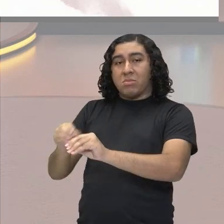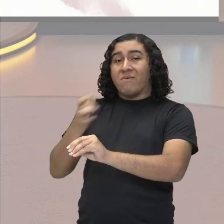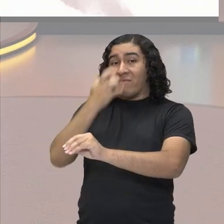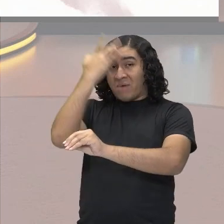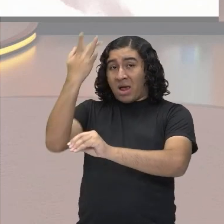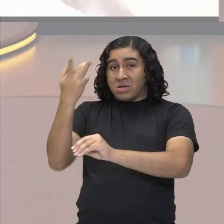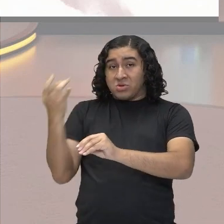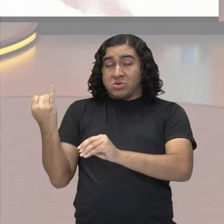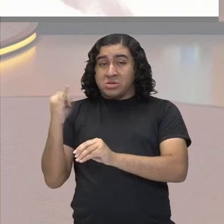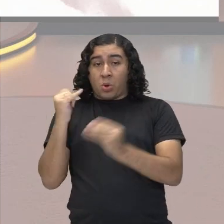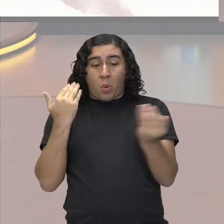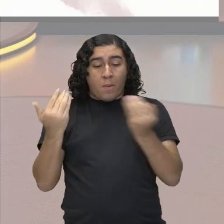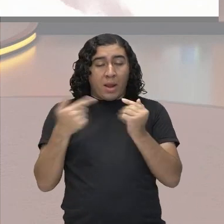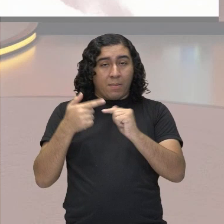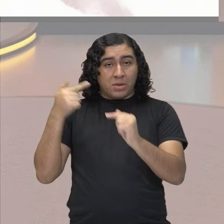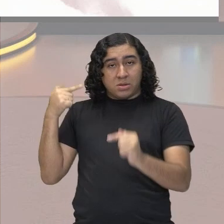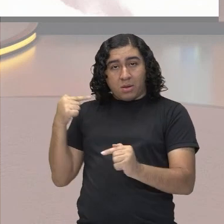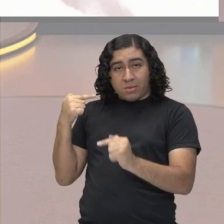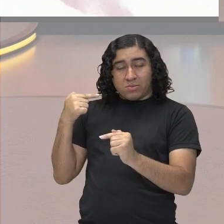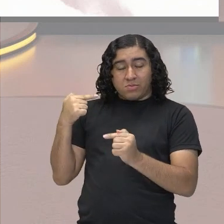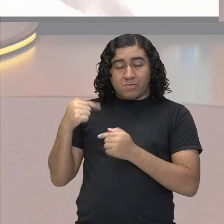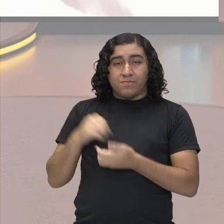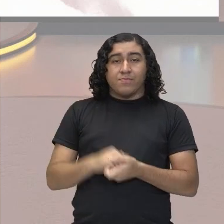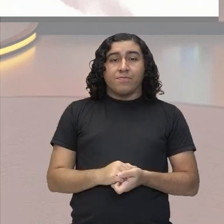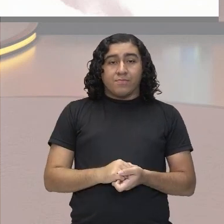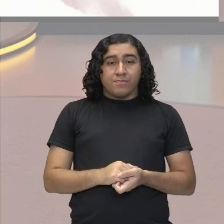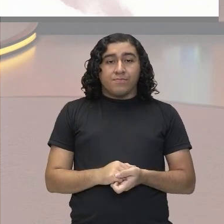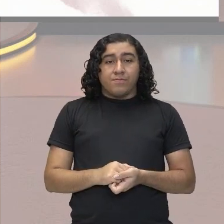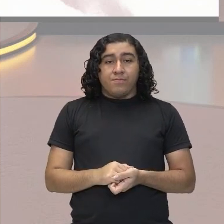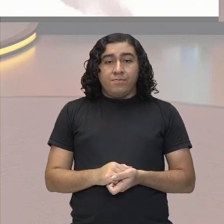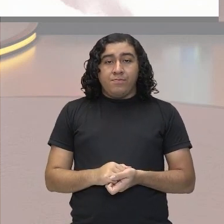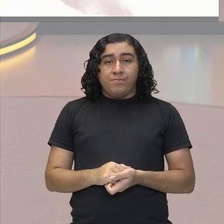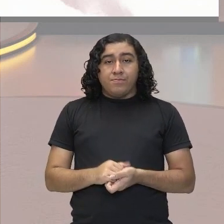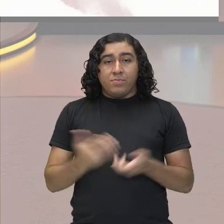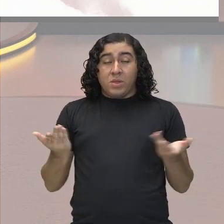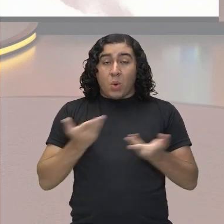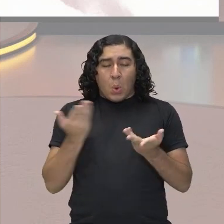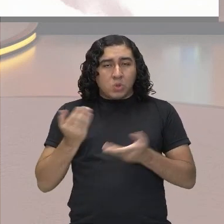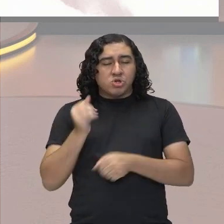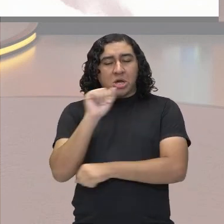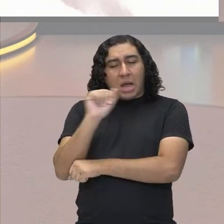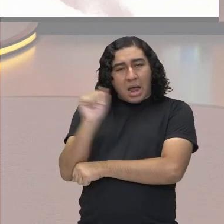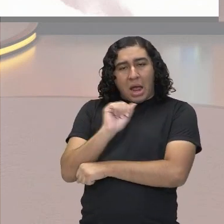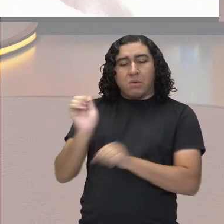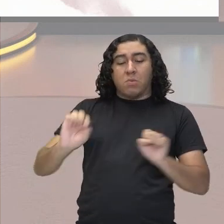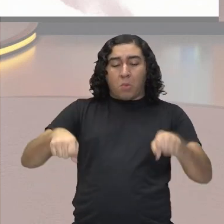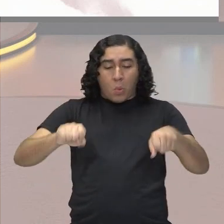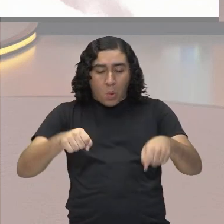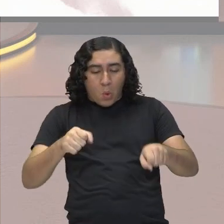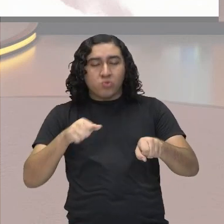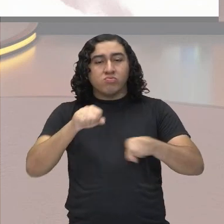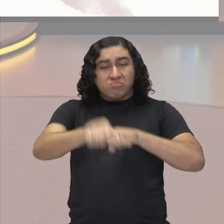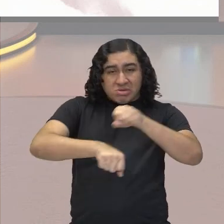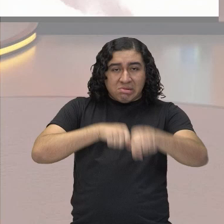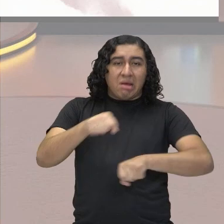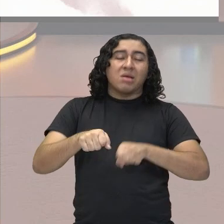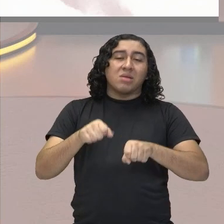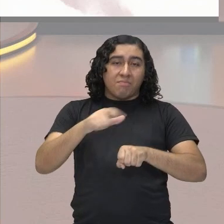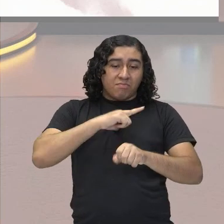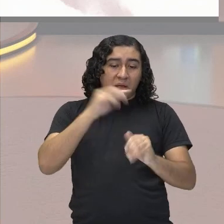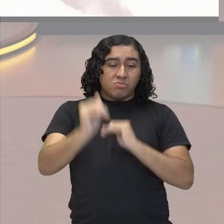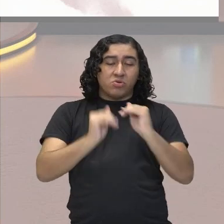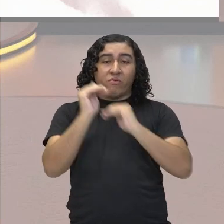comigo? Né? Então, os meios de transporte hoje estão muito mais evoluídos.